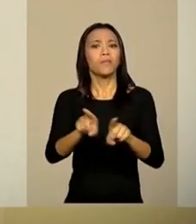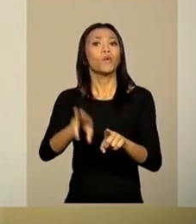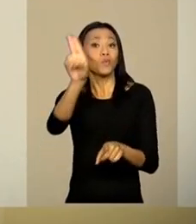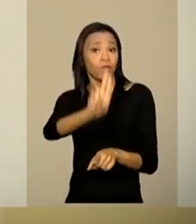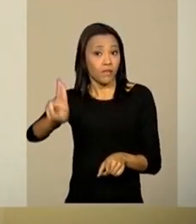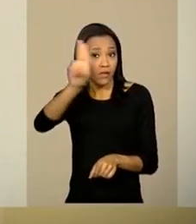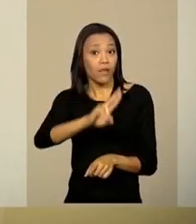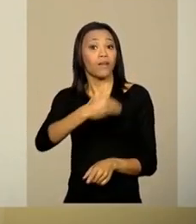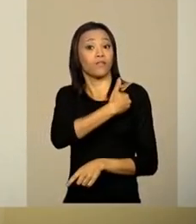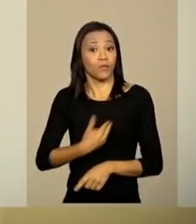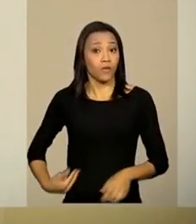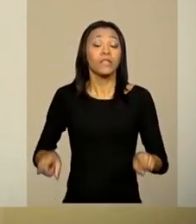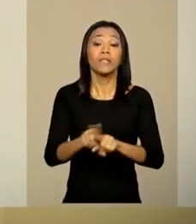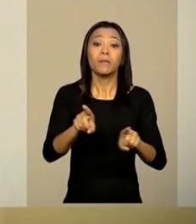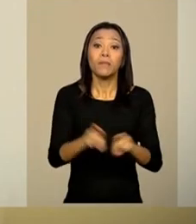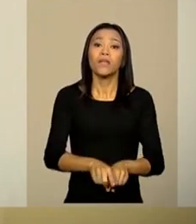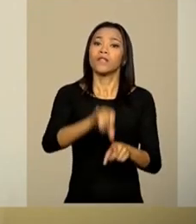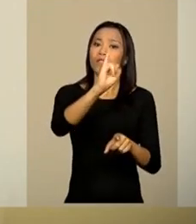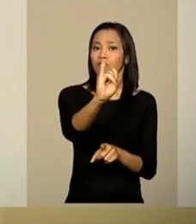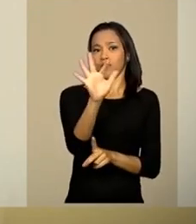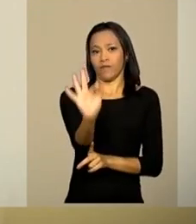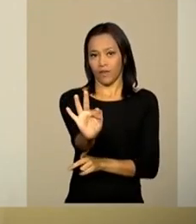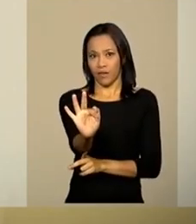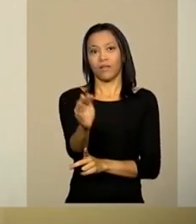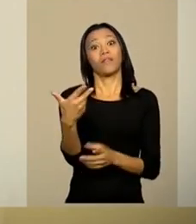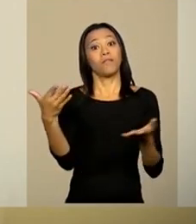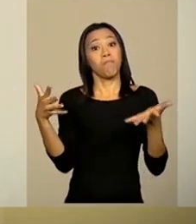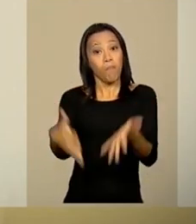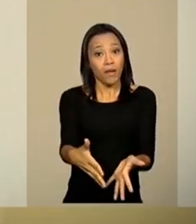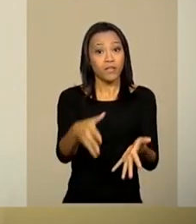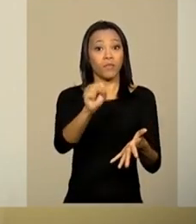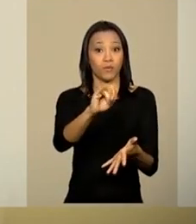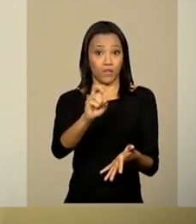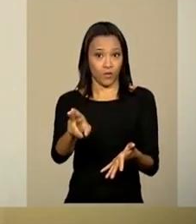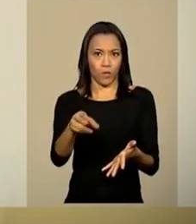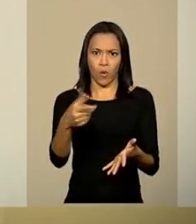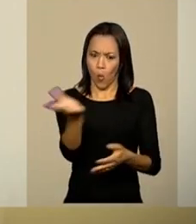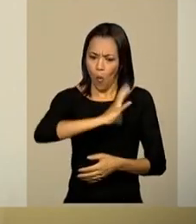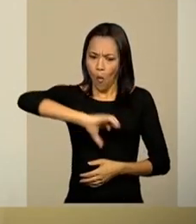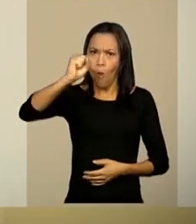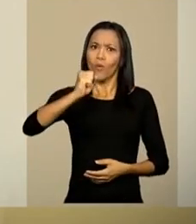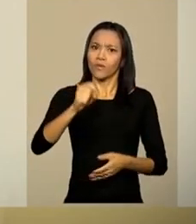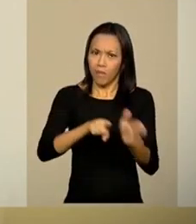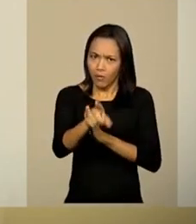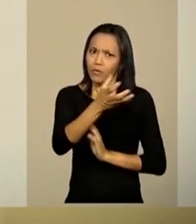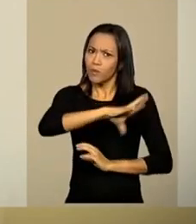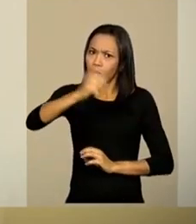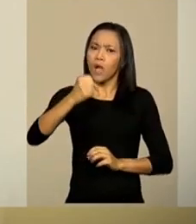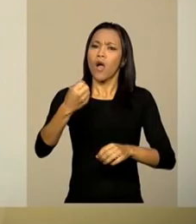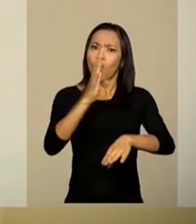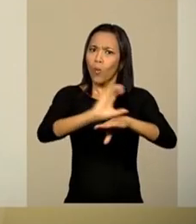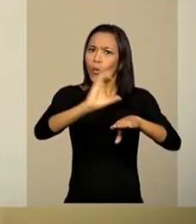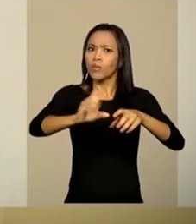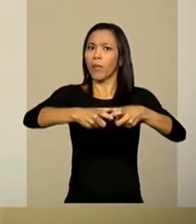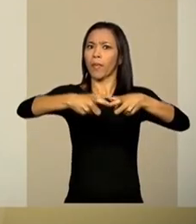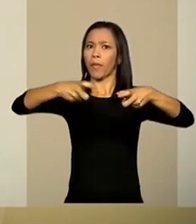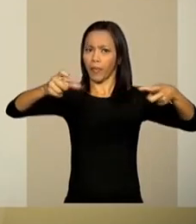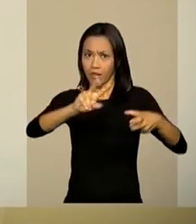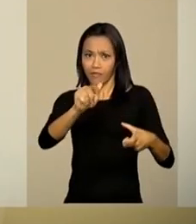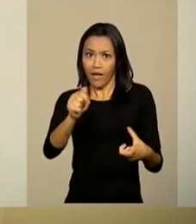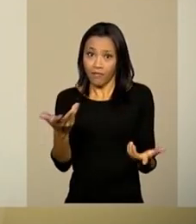públicas e de institutos federais participando do CISU. Com todos esses recordes, muitos cursos ampliaram a oferta de